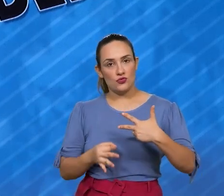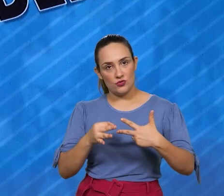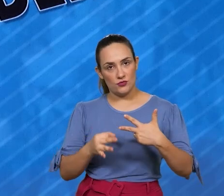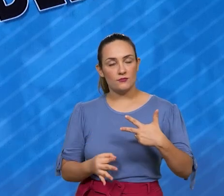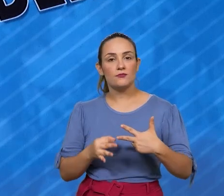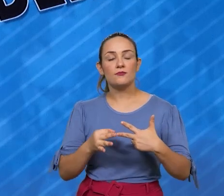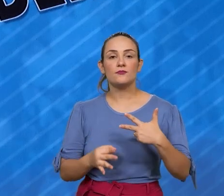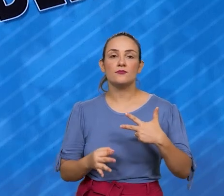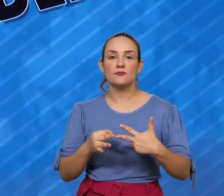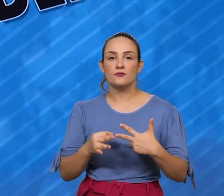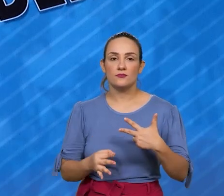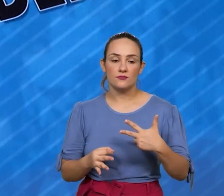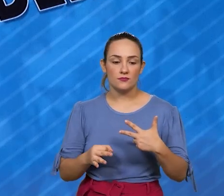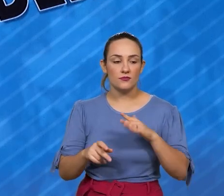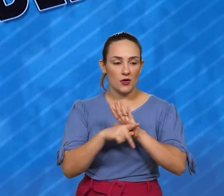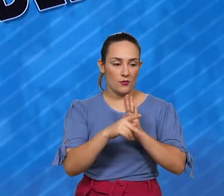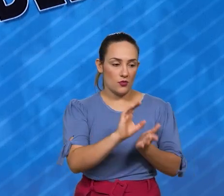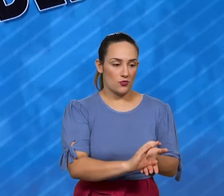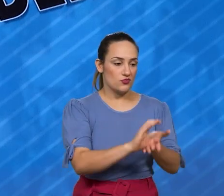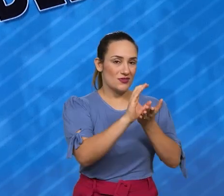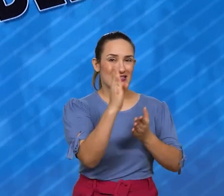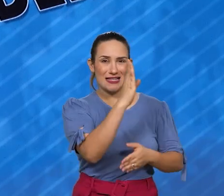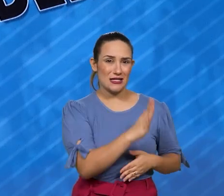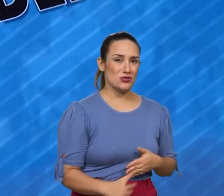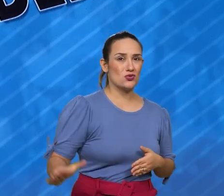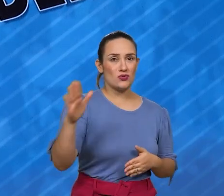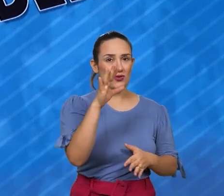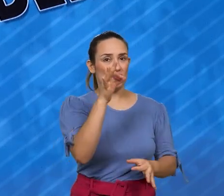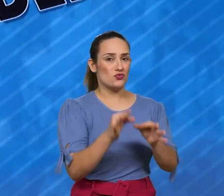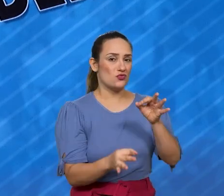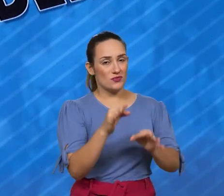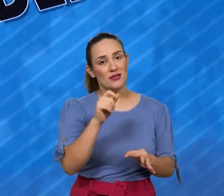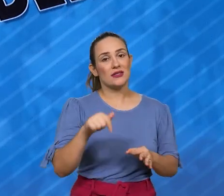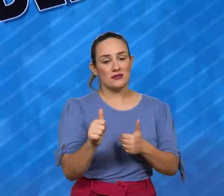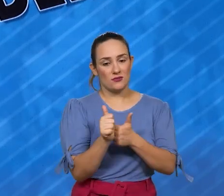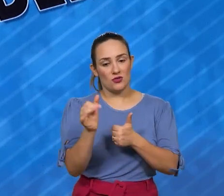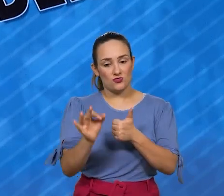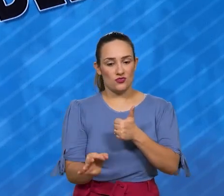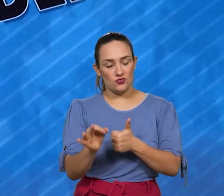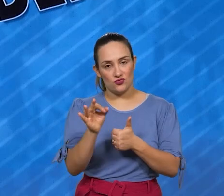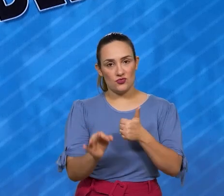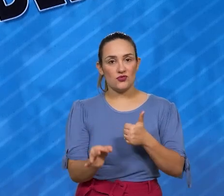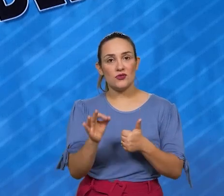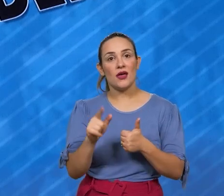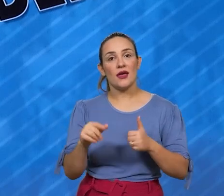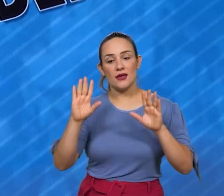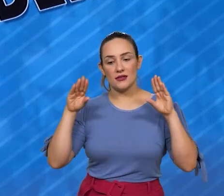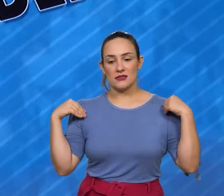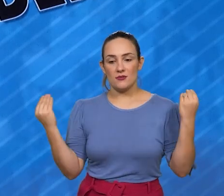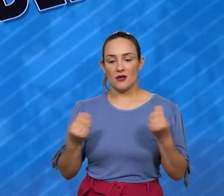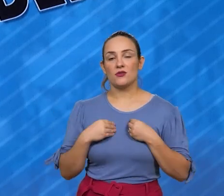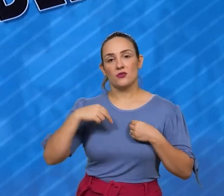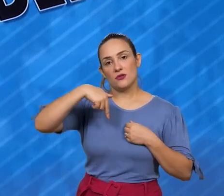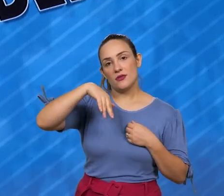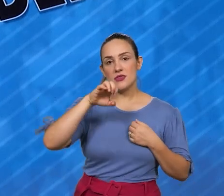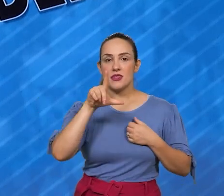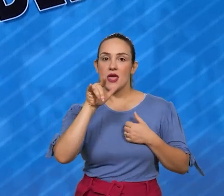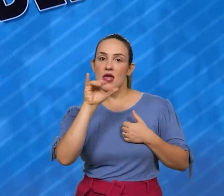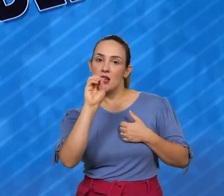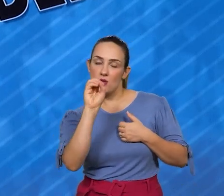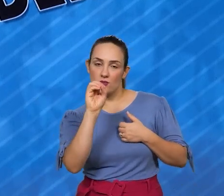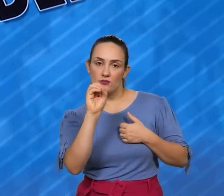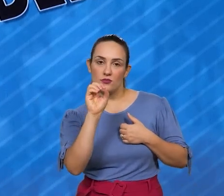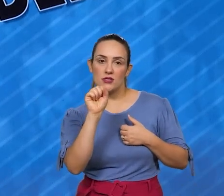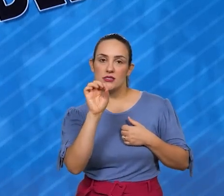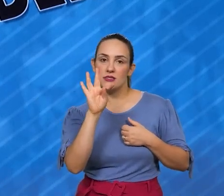Judiciário, que é organizado pelo Conselho Nacional de Justiça. Aqui no Tribunal de Justiça ele é coordenado pelo desembargador